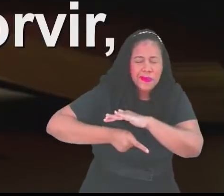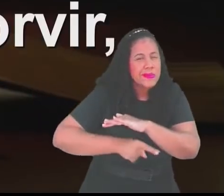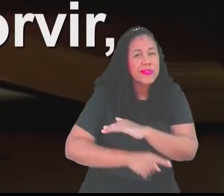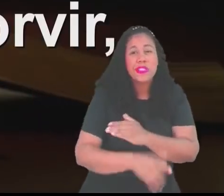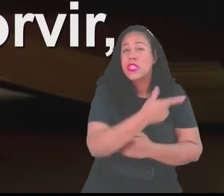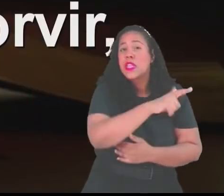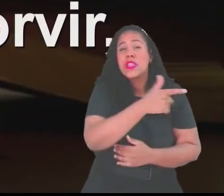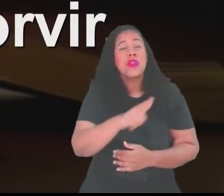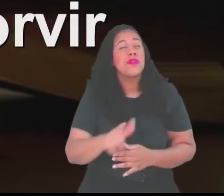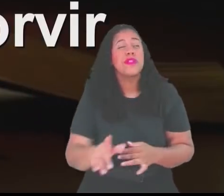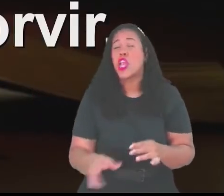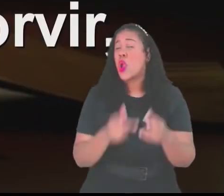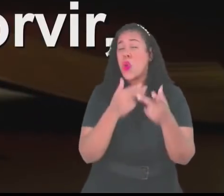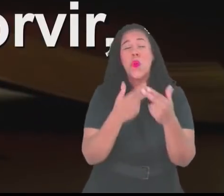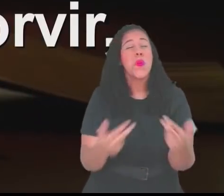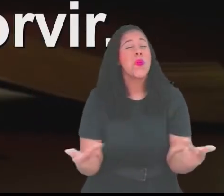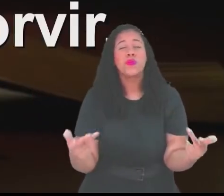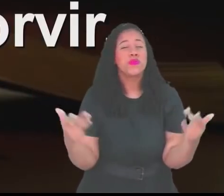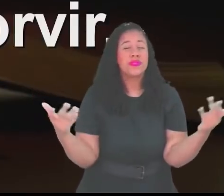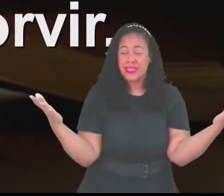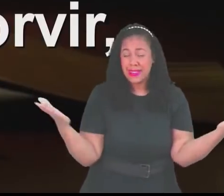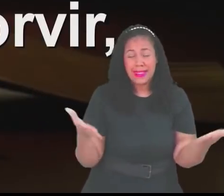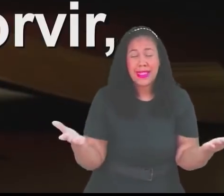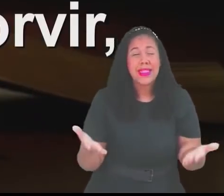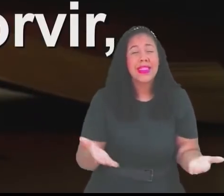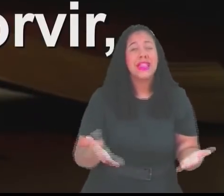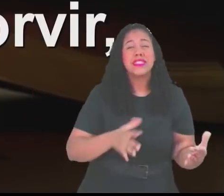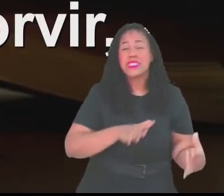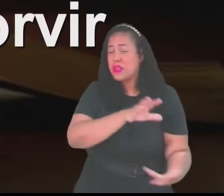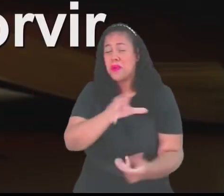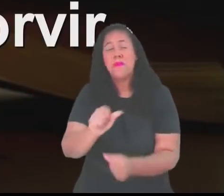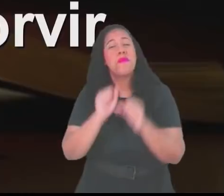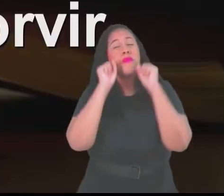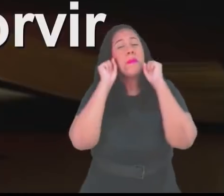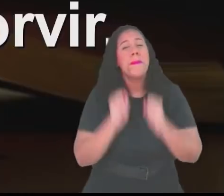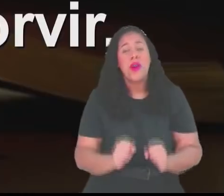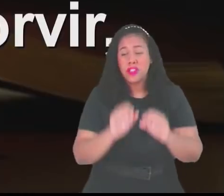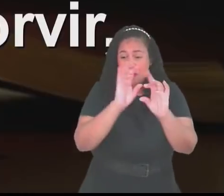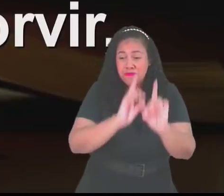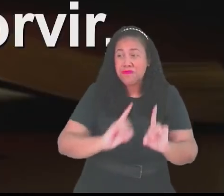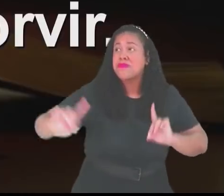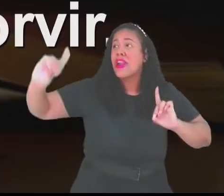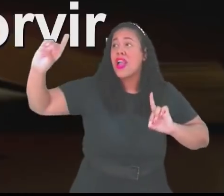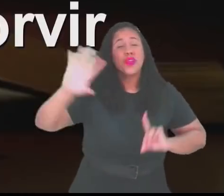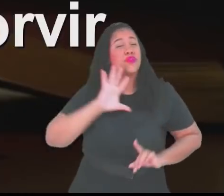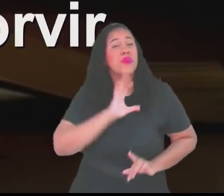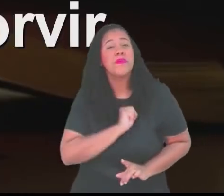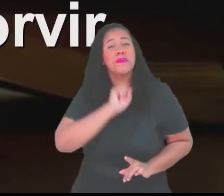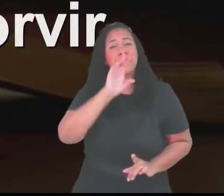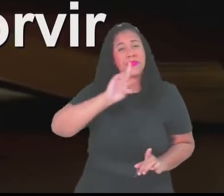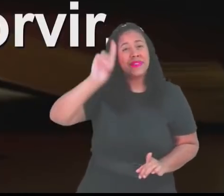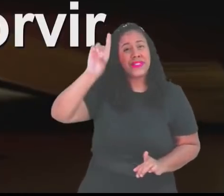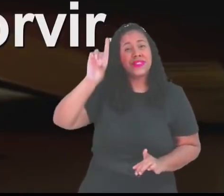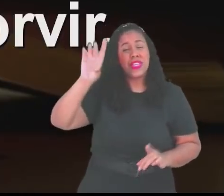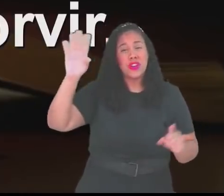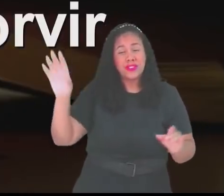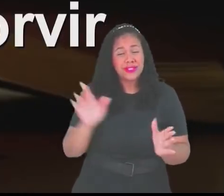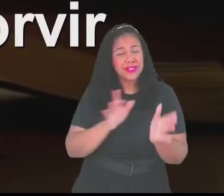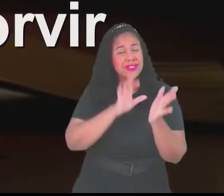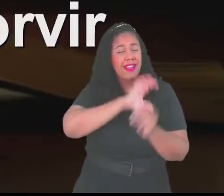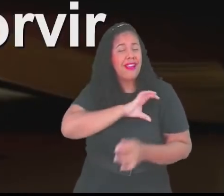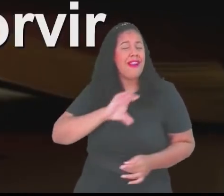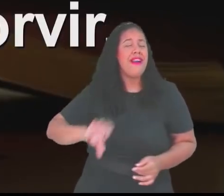nem alguma outra criatura nos poderá separar do amor de Deus que está em